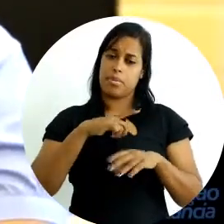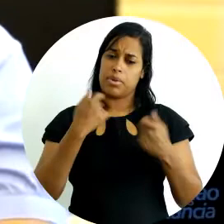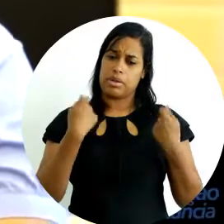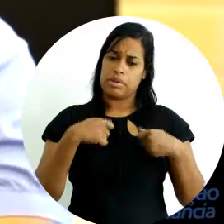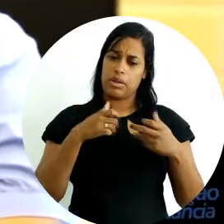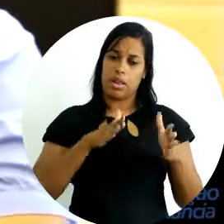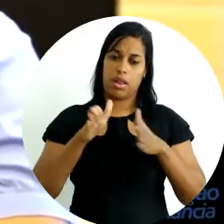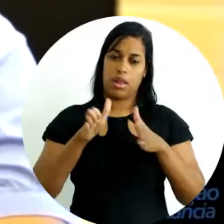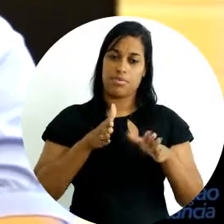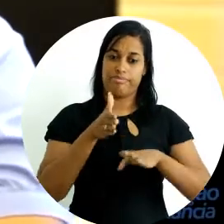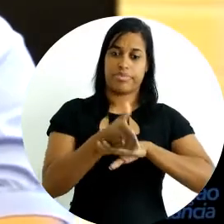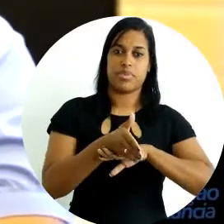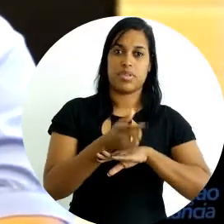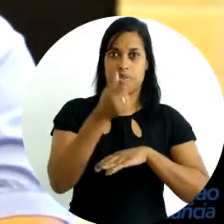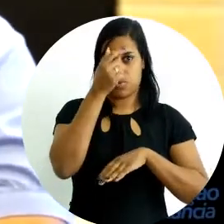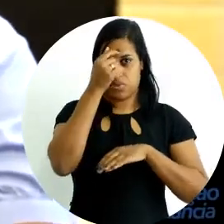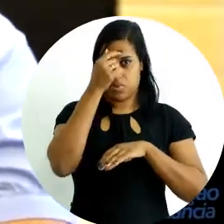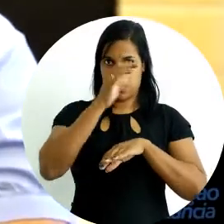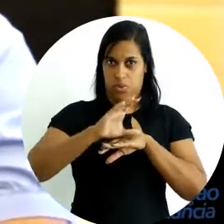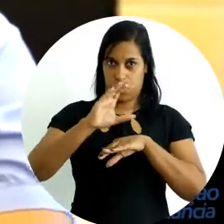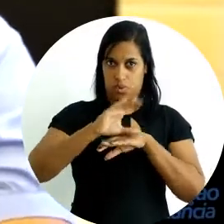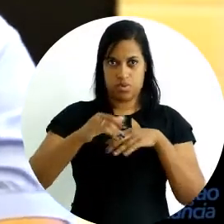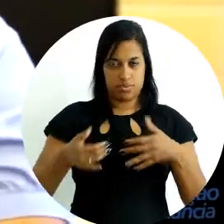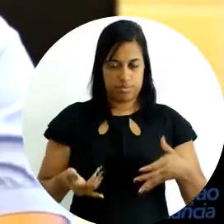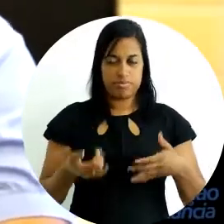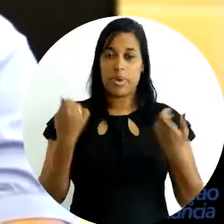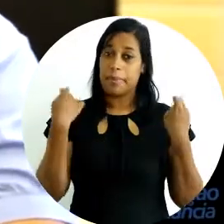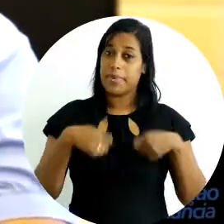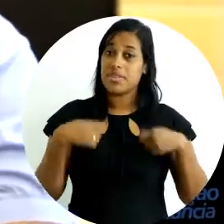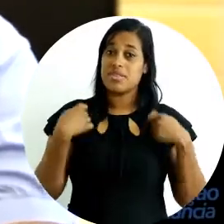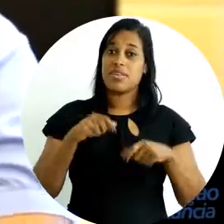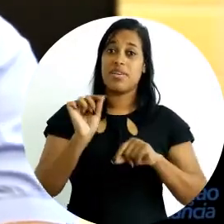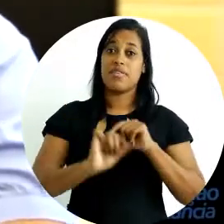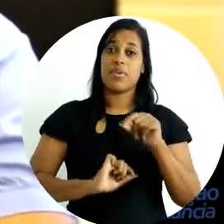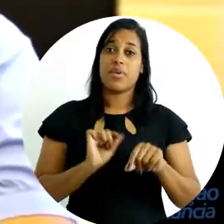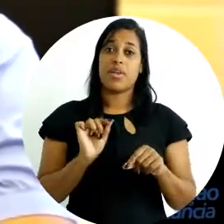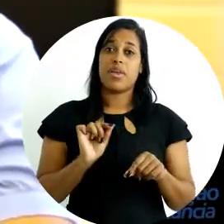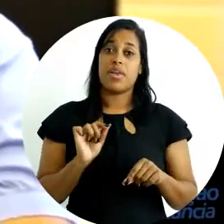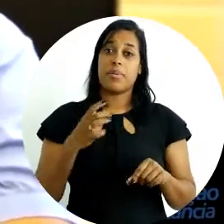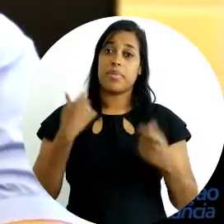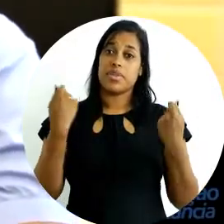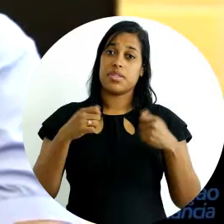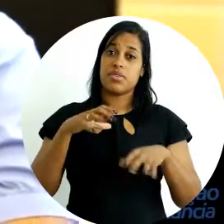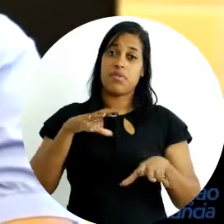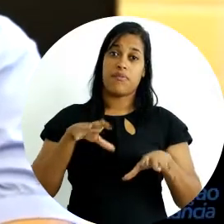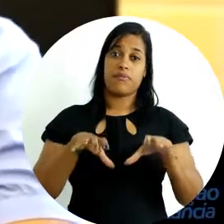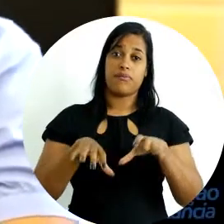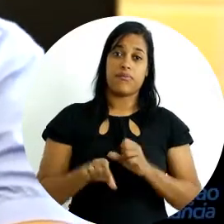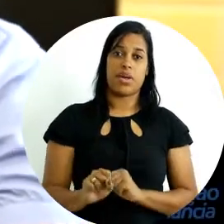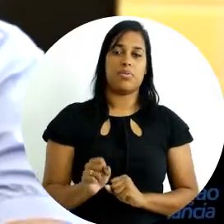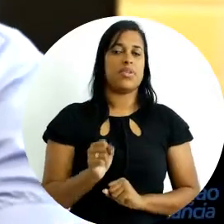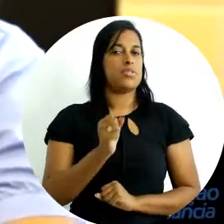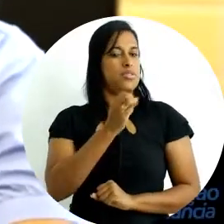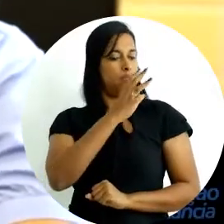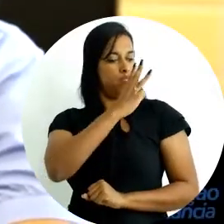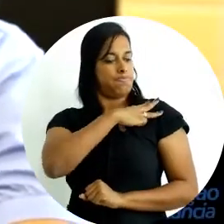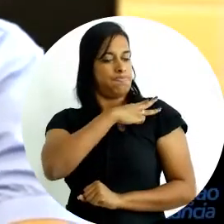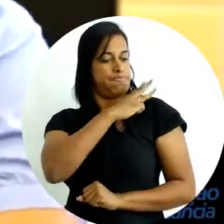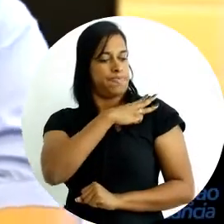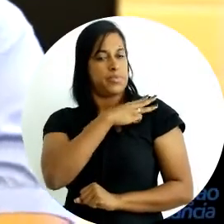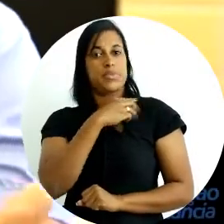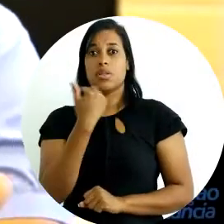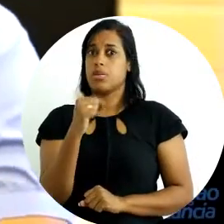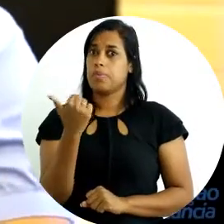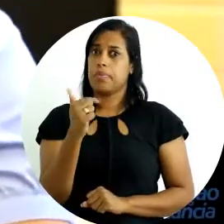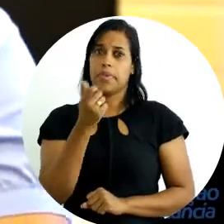para poder ter acesso ao curso superior, era necessário que se tivesse uma formação secundarista.